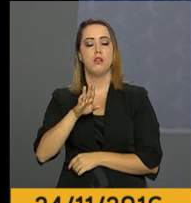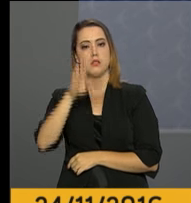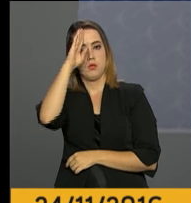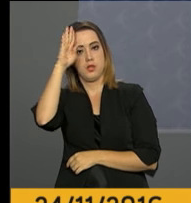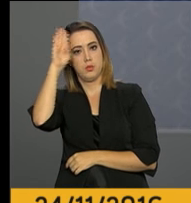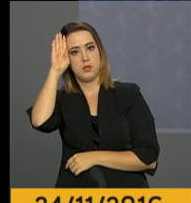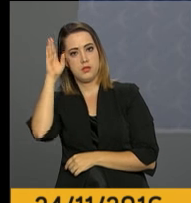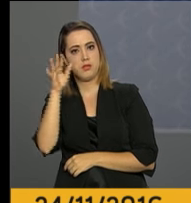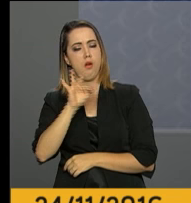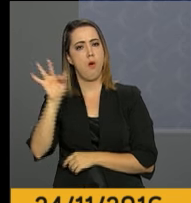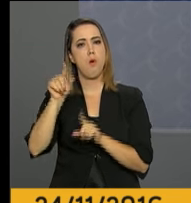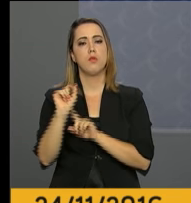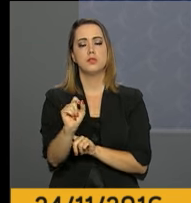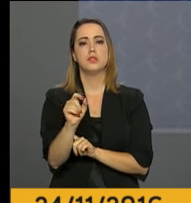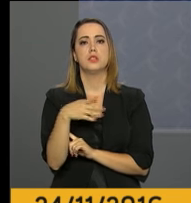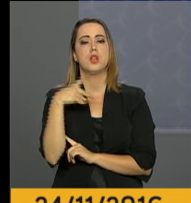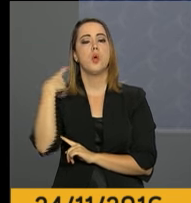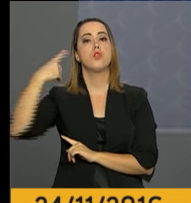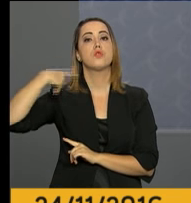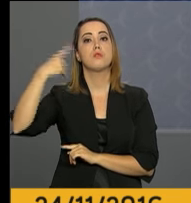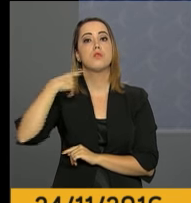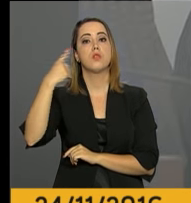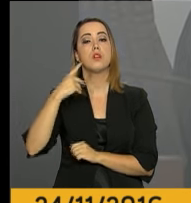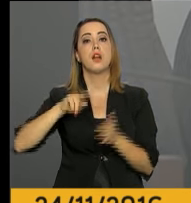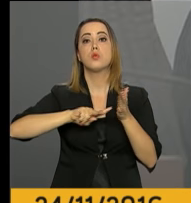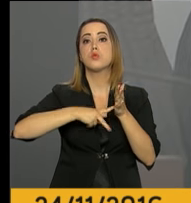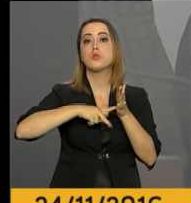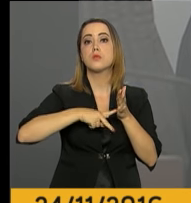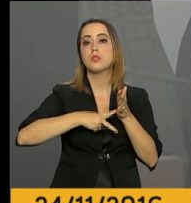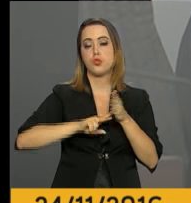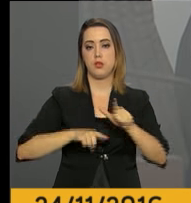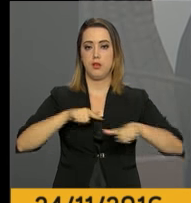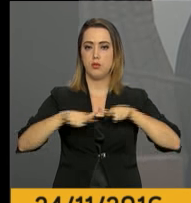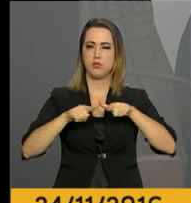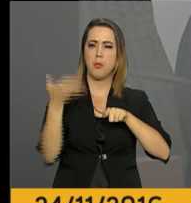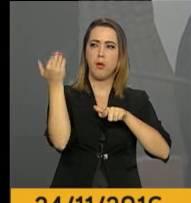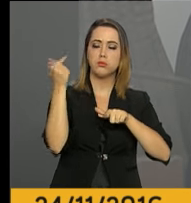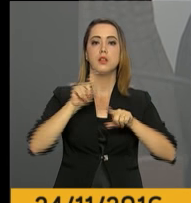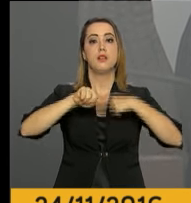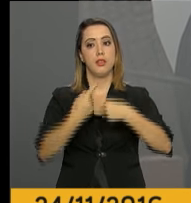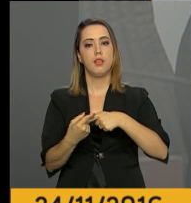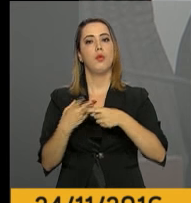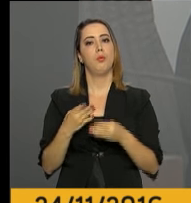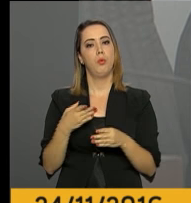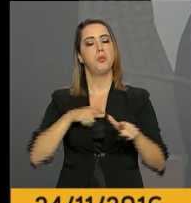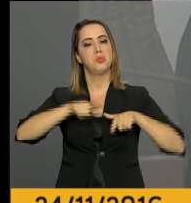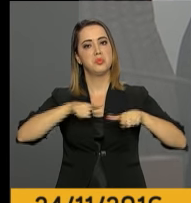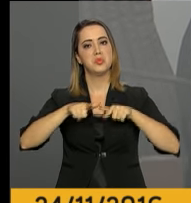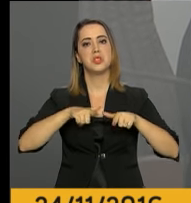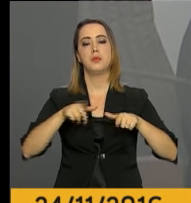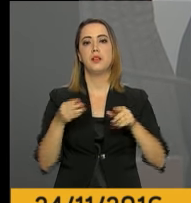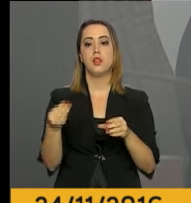Largo de São Francisco fui advogado para um Sindicato de Trabalhadores e logo mais na justiça do trabalho na Rua Rego